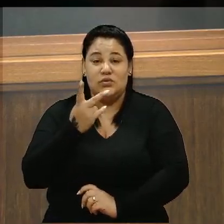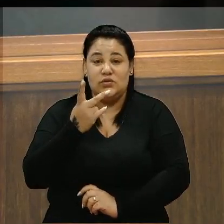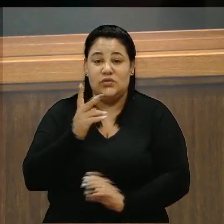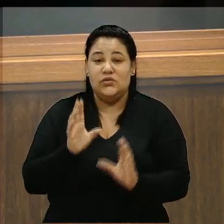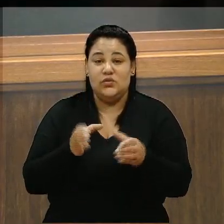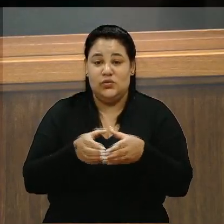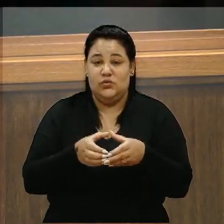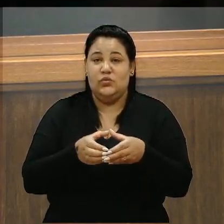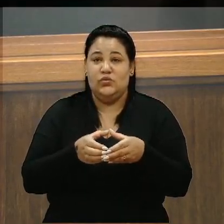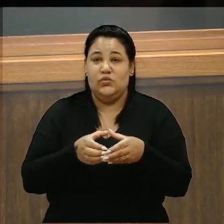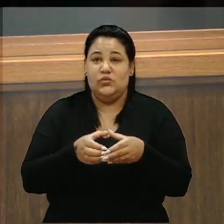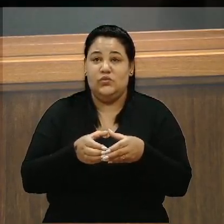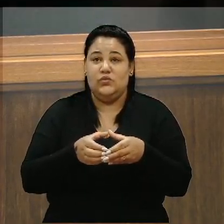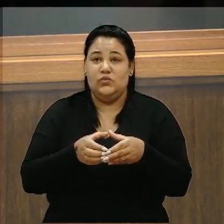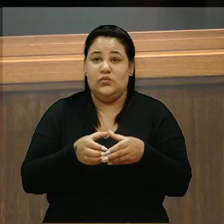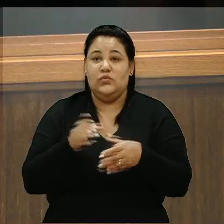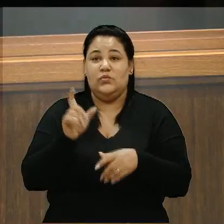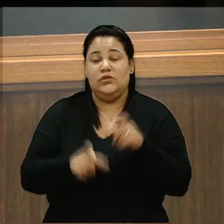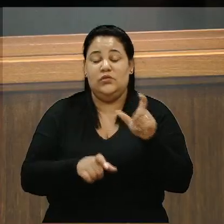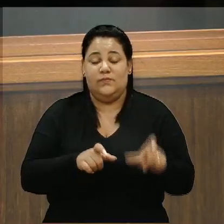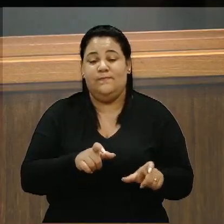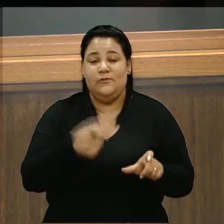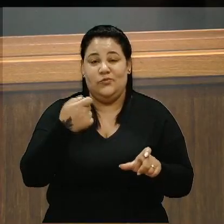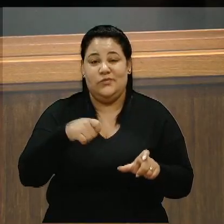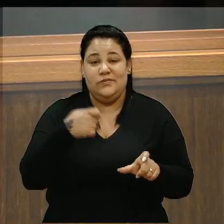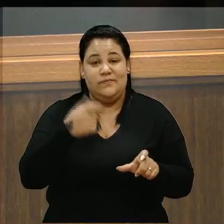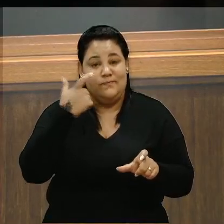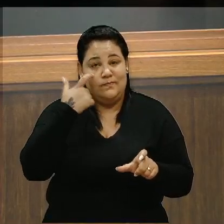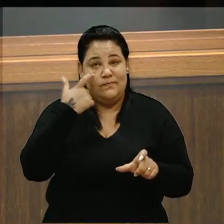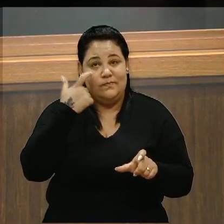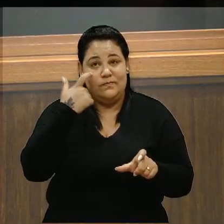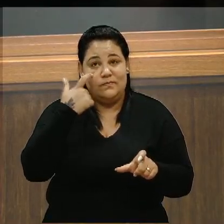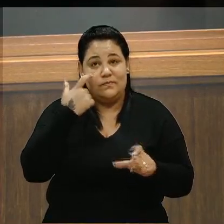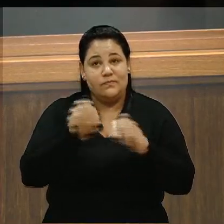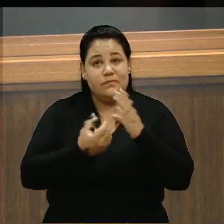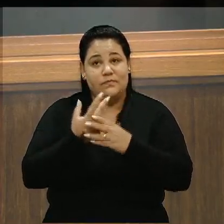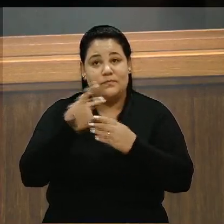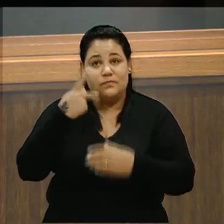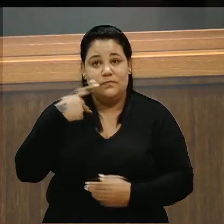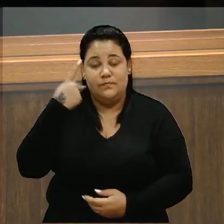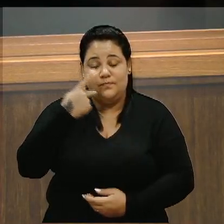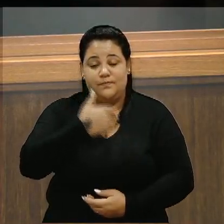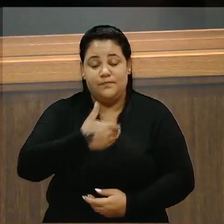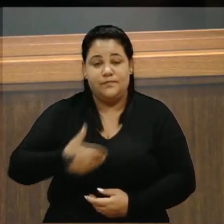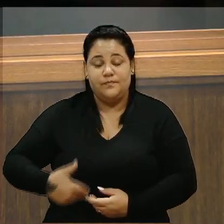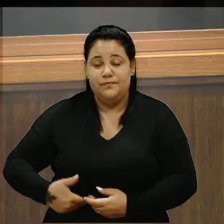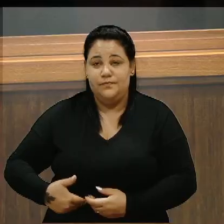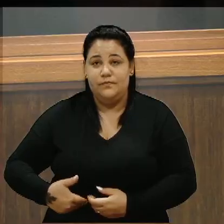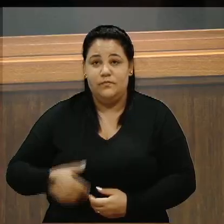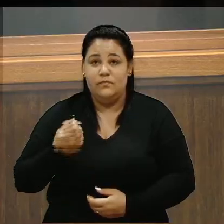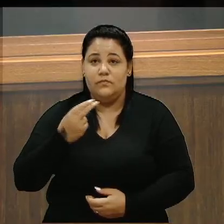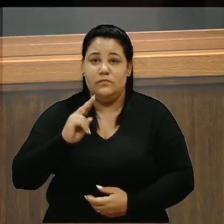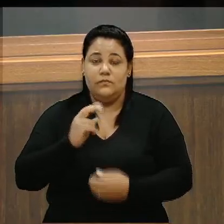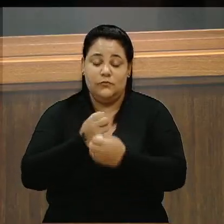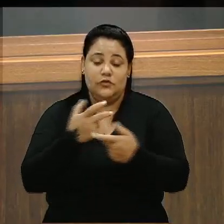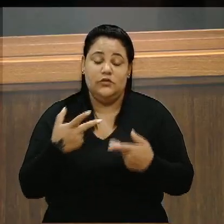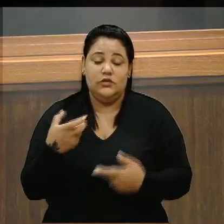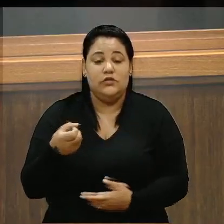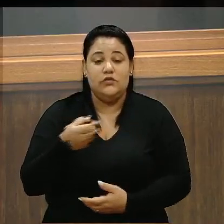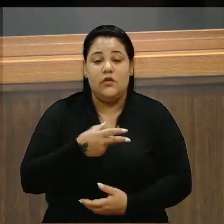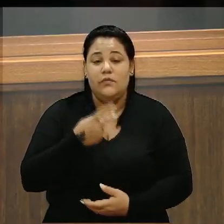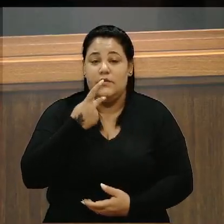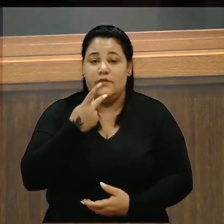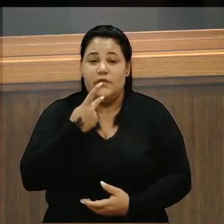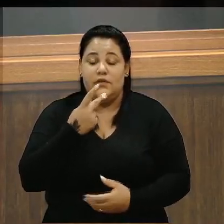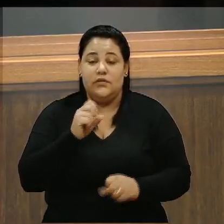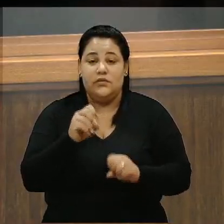de pessoas que nós precisamos olhar com políticas públicas. Talvez questões novas, porque a gente fala muitas vezes em